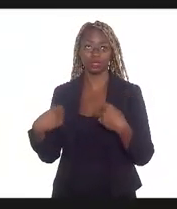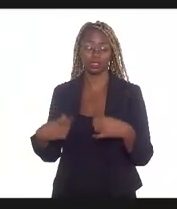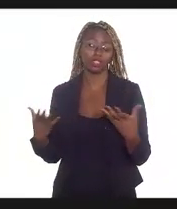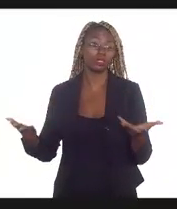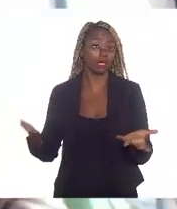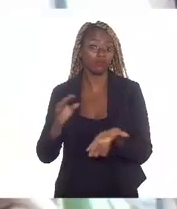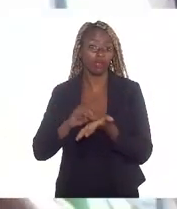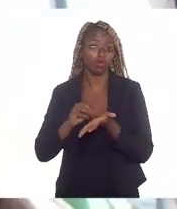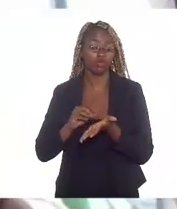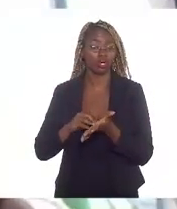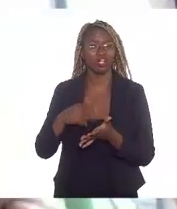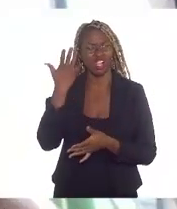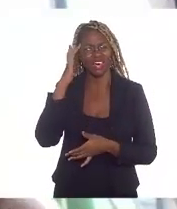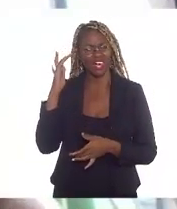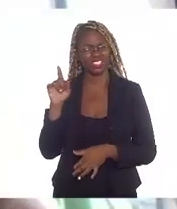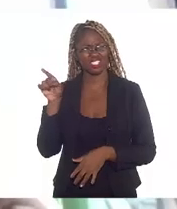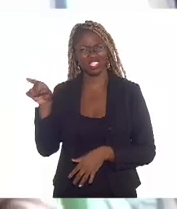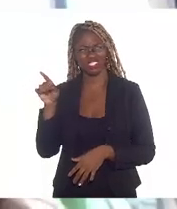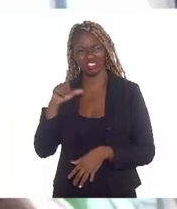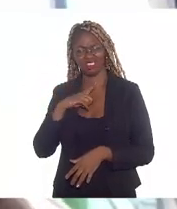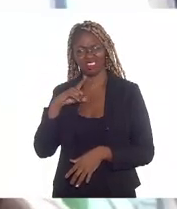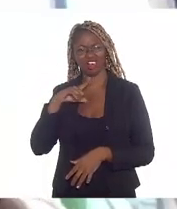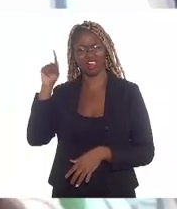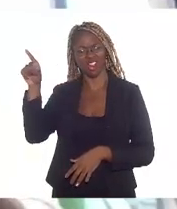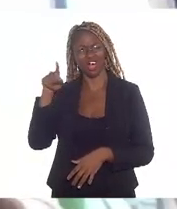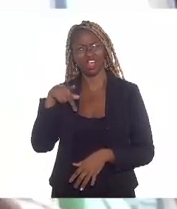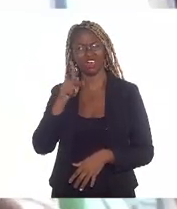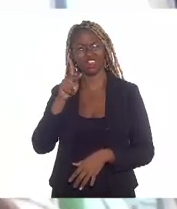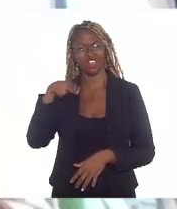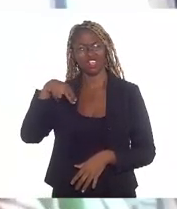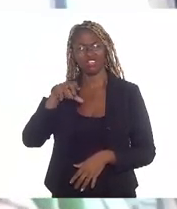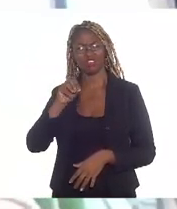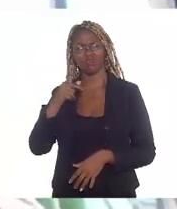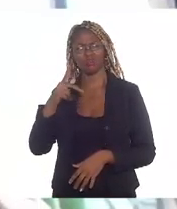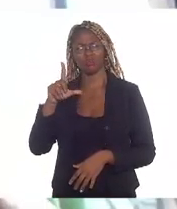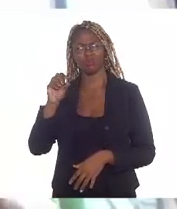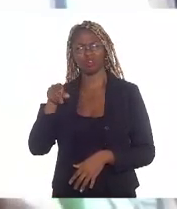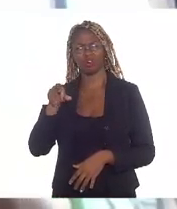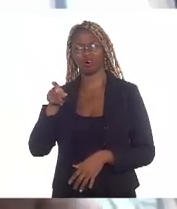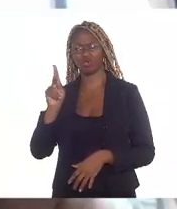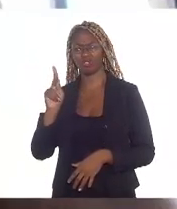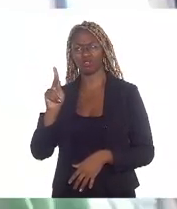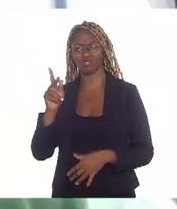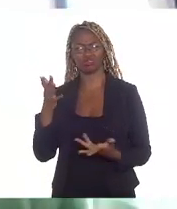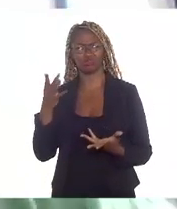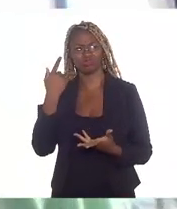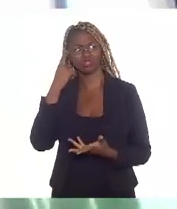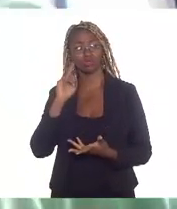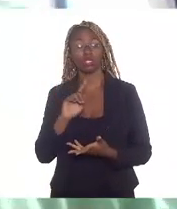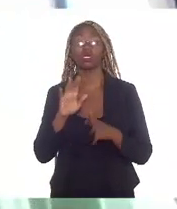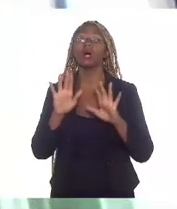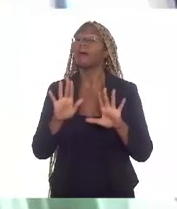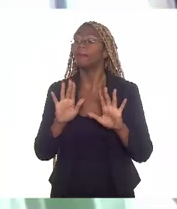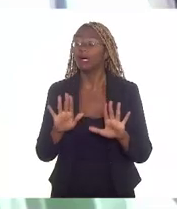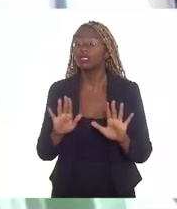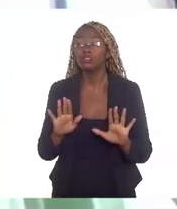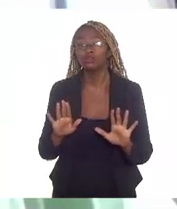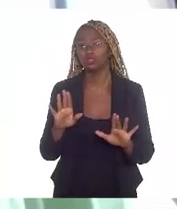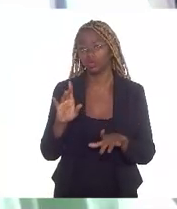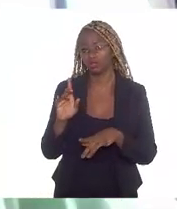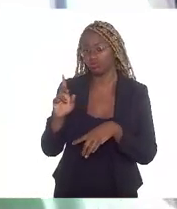com quinoclock, tenho a impressão, não sei para quem foi redistribuído. Mas, de qualquer maneira, eu lhe mando